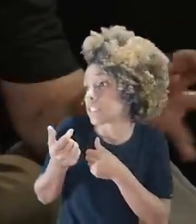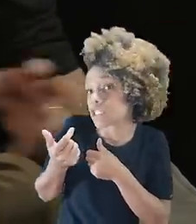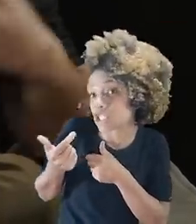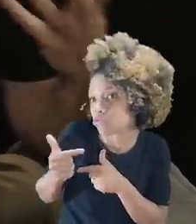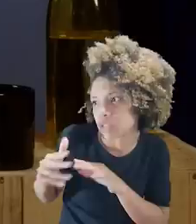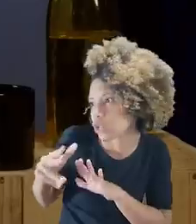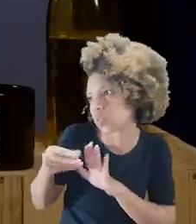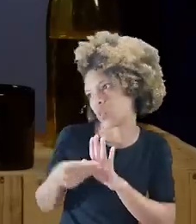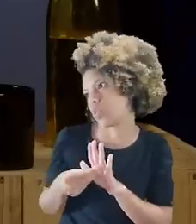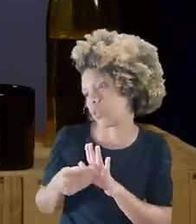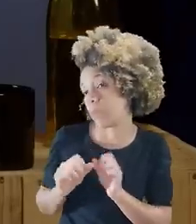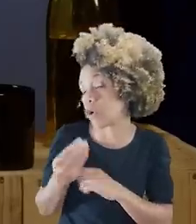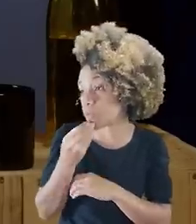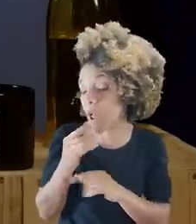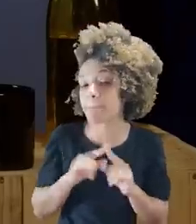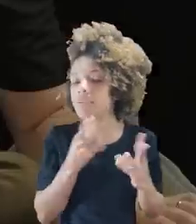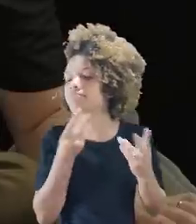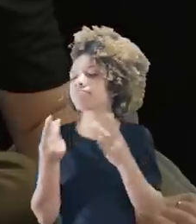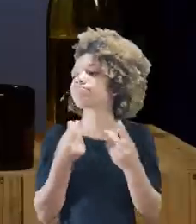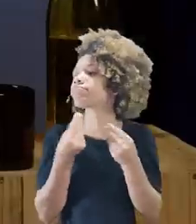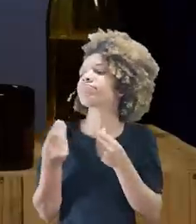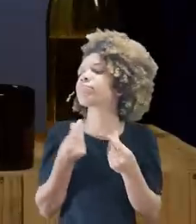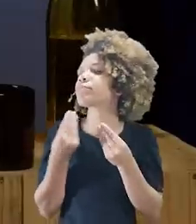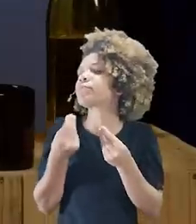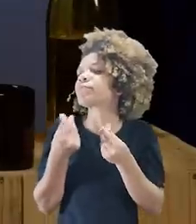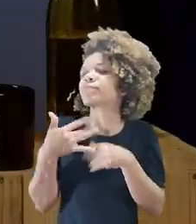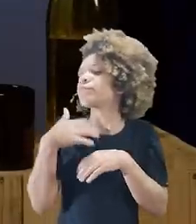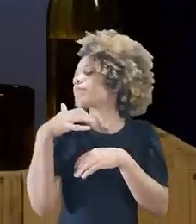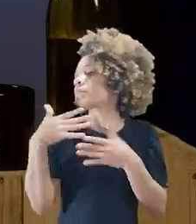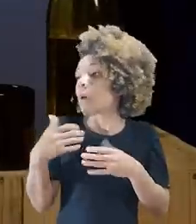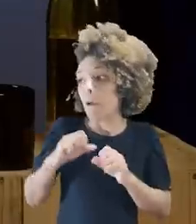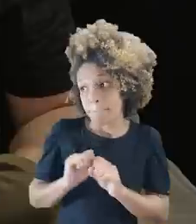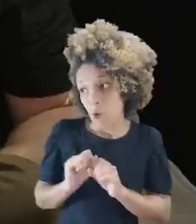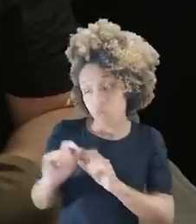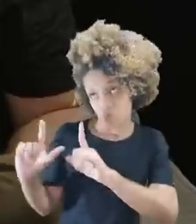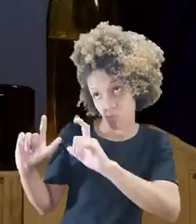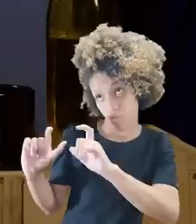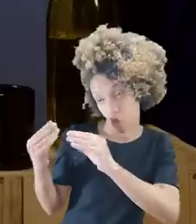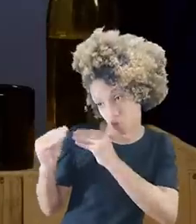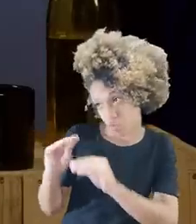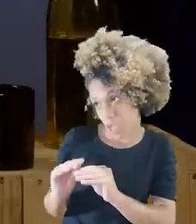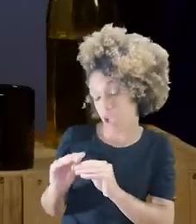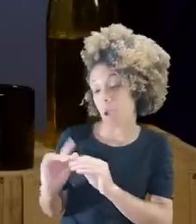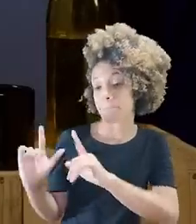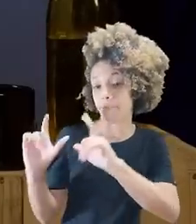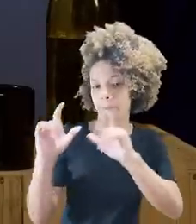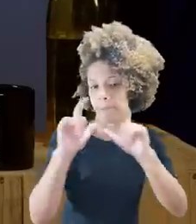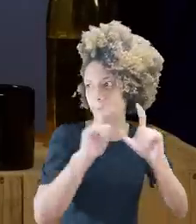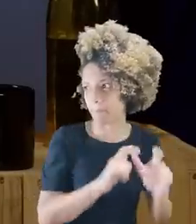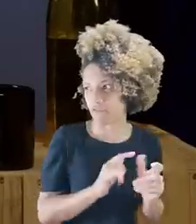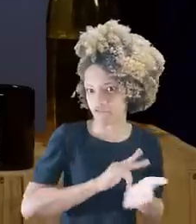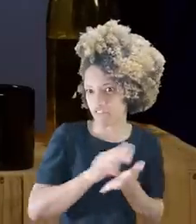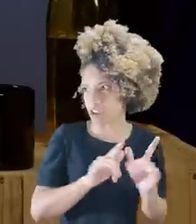eles não querem é mas aí também tem uma defesa né Cult mas é cultur tem uma defesa tem uma defesa morreram quantas pessoas da família perderam quantas pessoas Então tem aquela defesa também